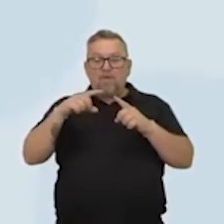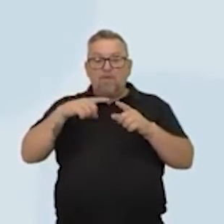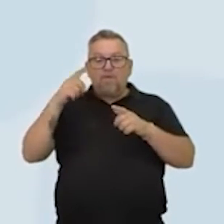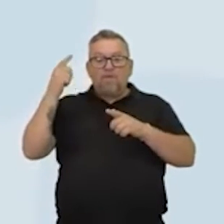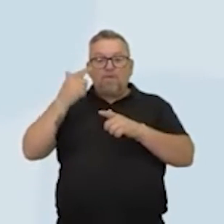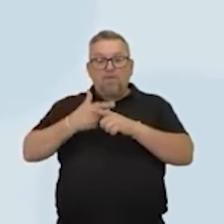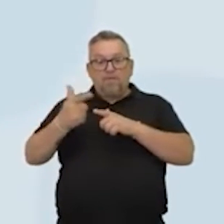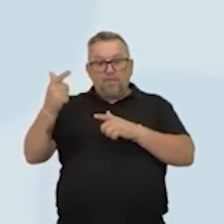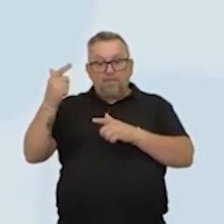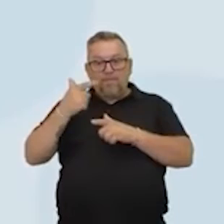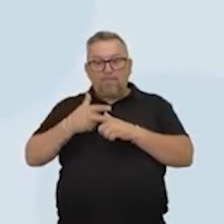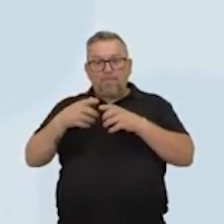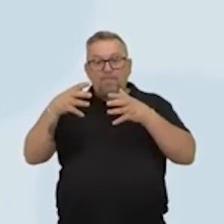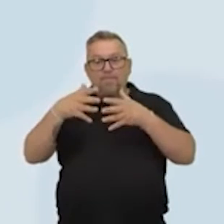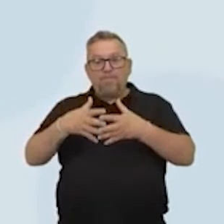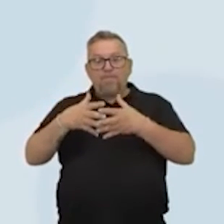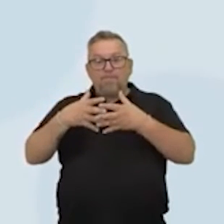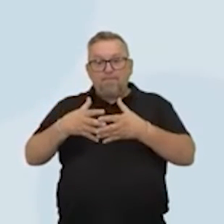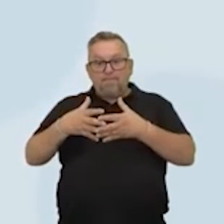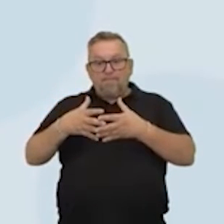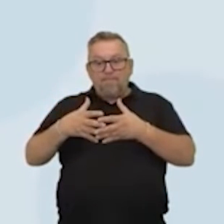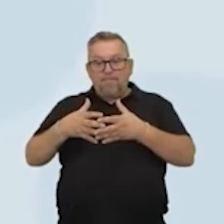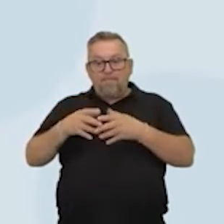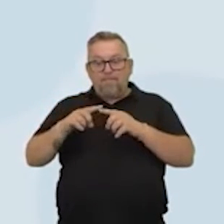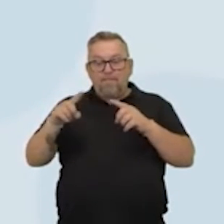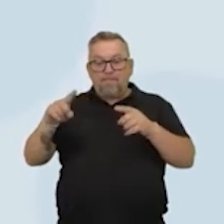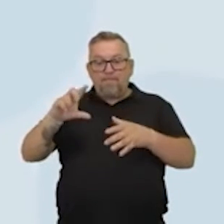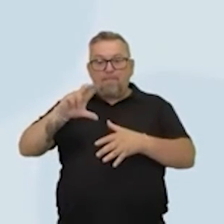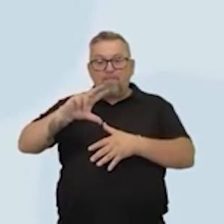aí que são chamados de conflitos territoriais